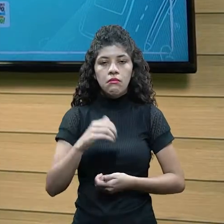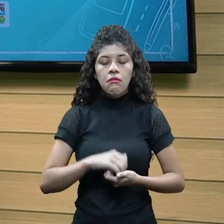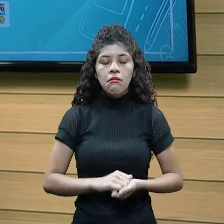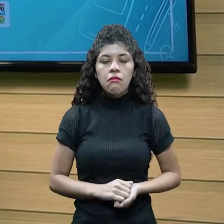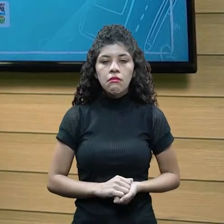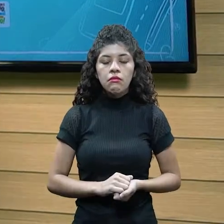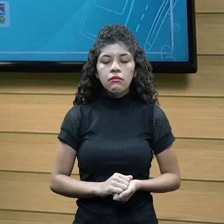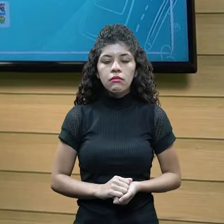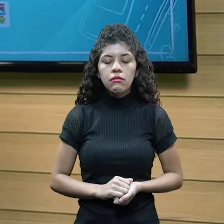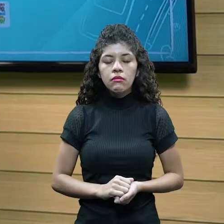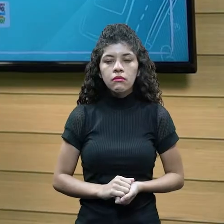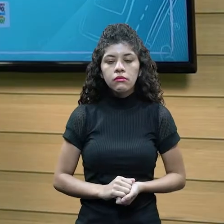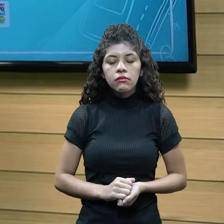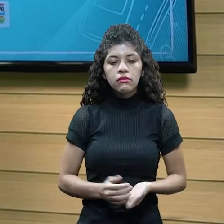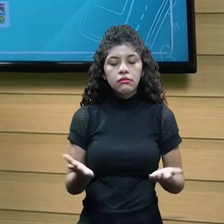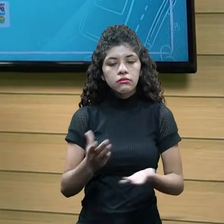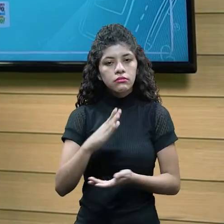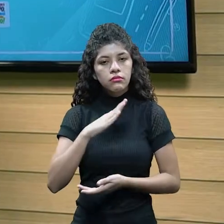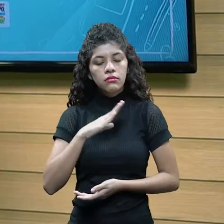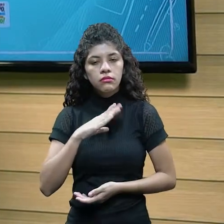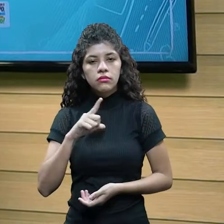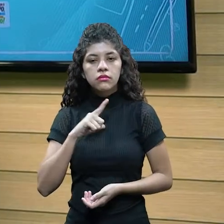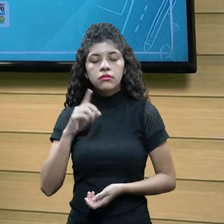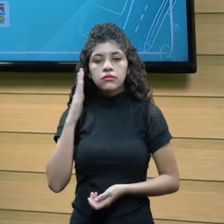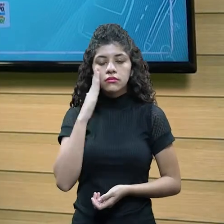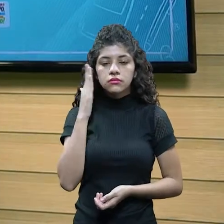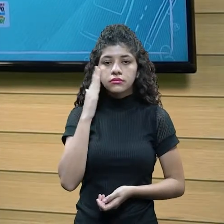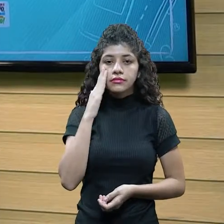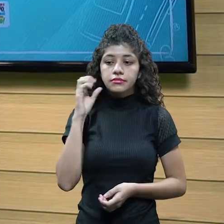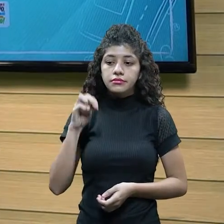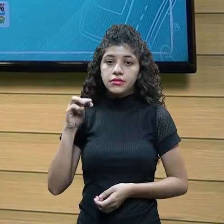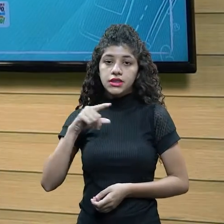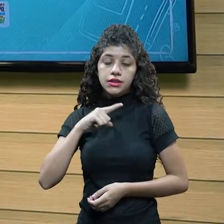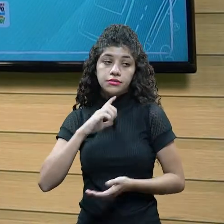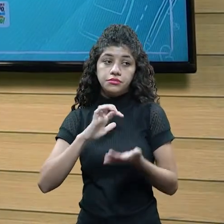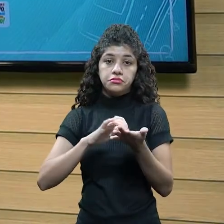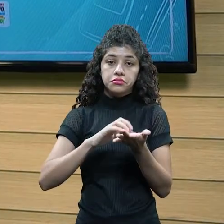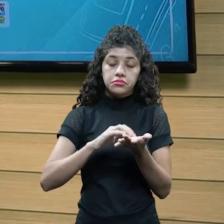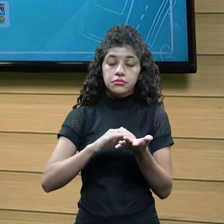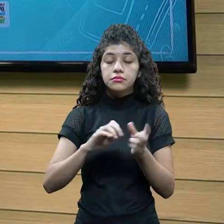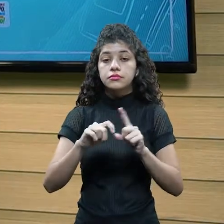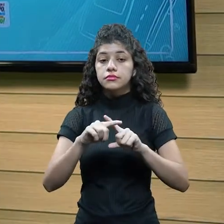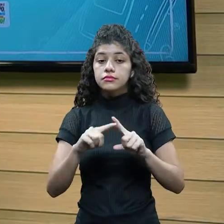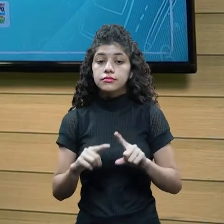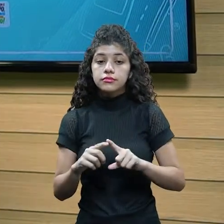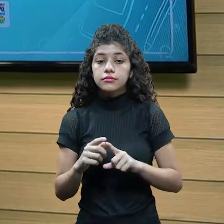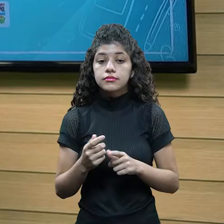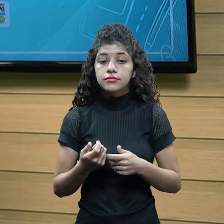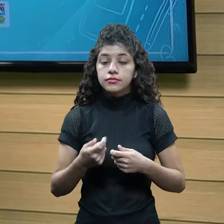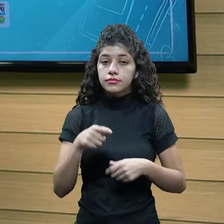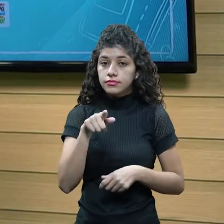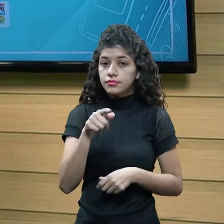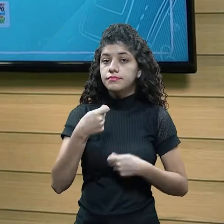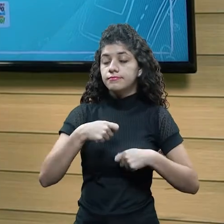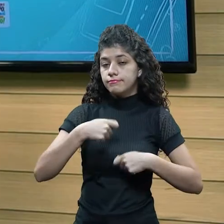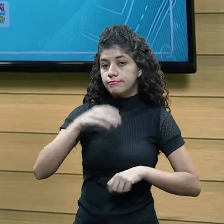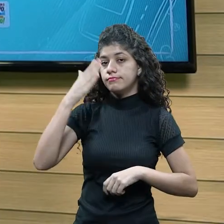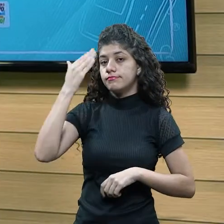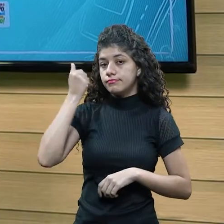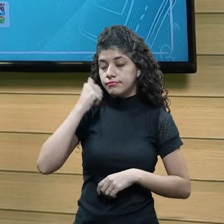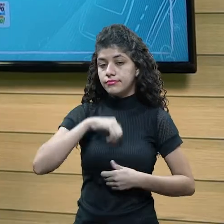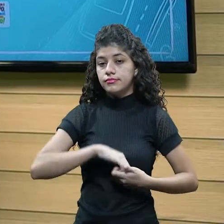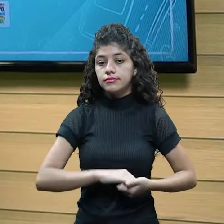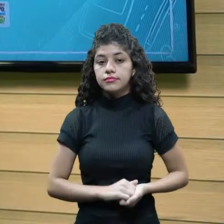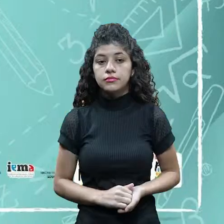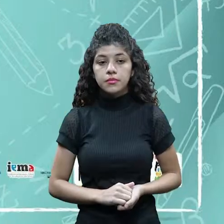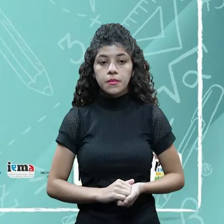regra de 3. Então você tem que ter essa noção matemática, por mais que você tenha hoje a calculadora, os programas, mas não tem para onde você fugir, tá certo?